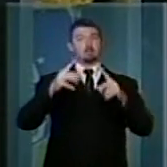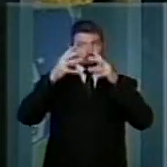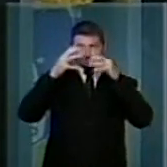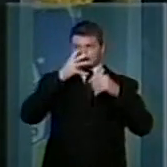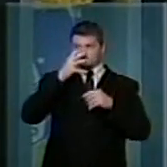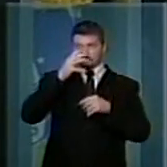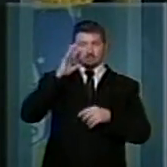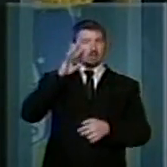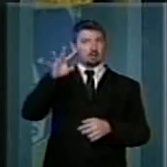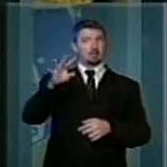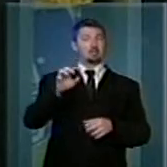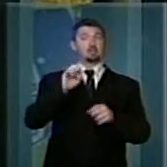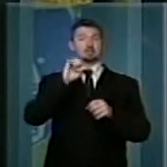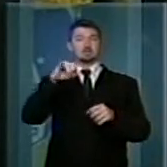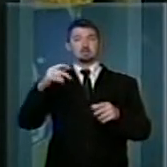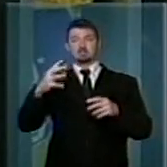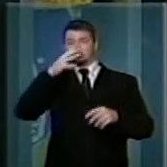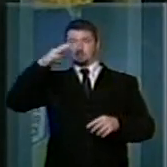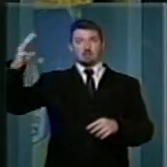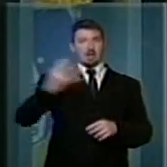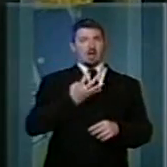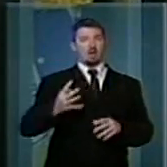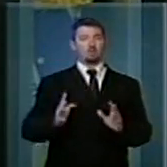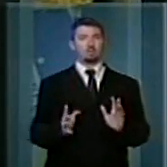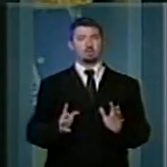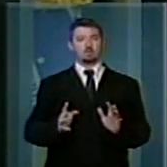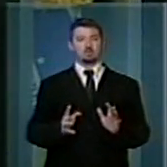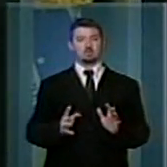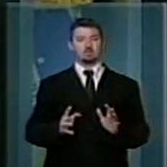atentos para quando qualquer acusação que houver